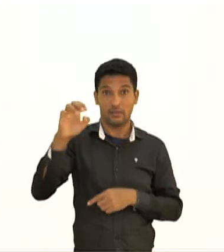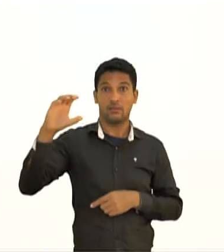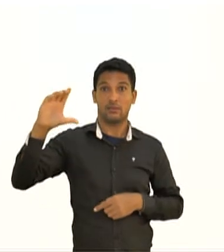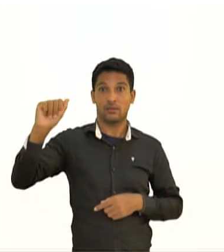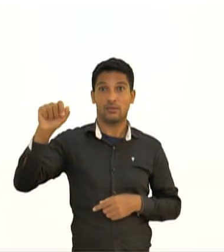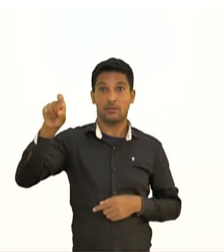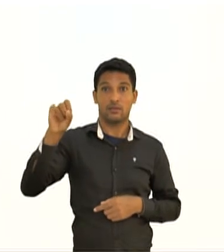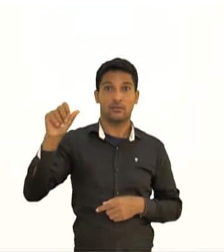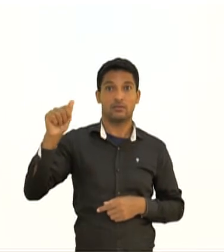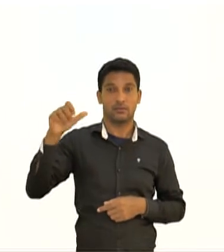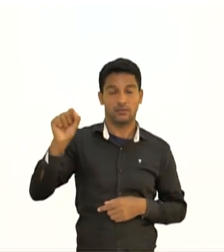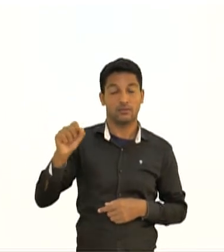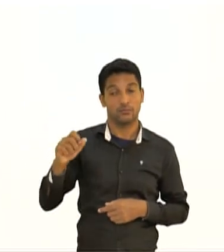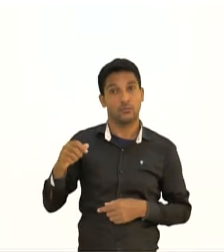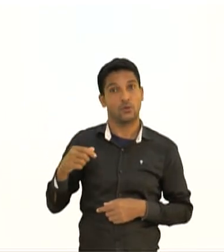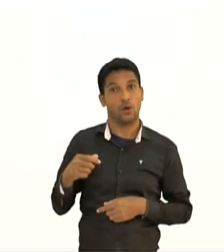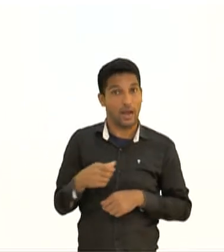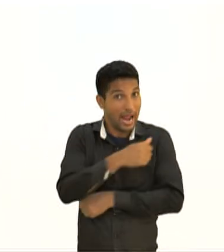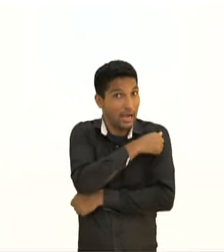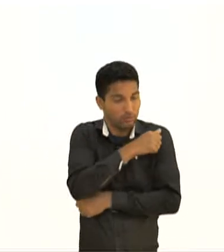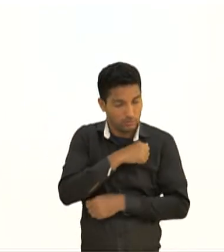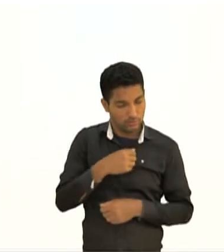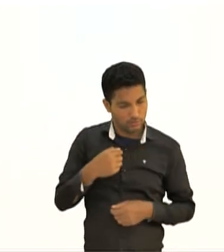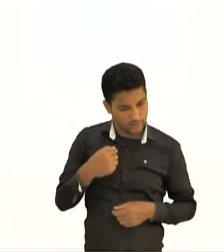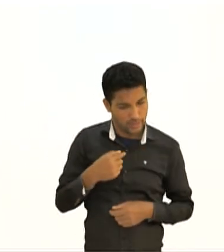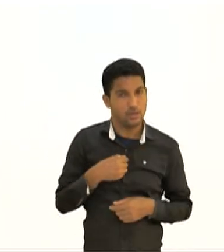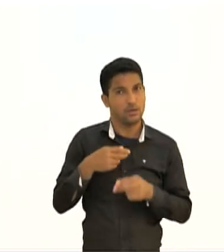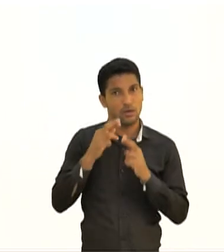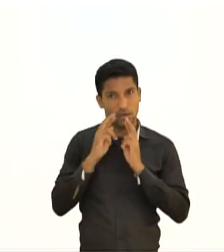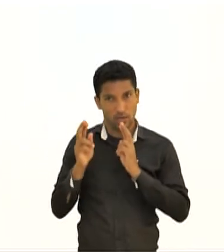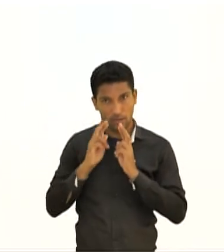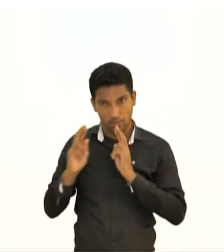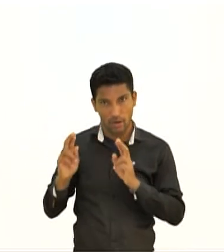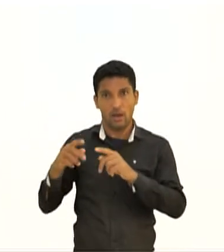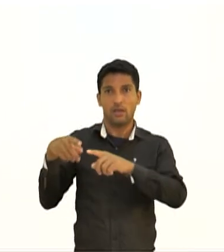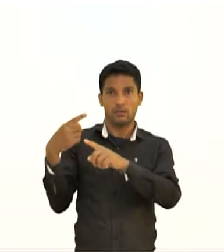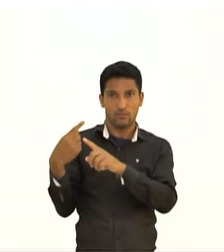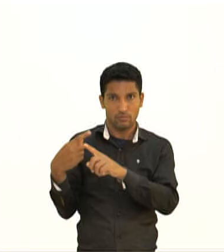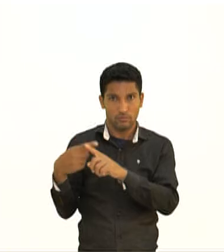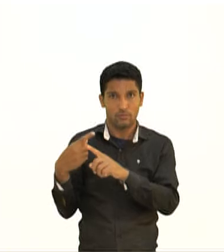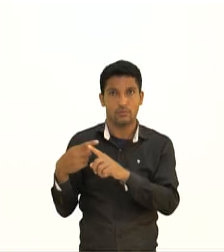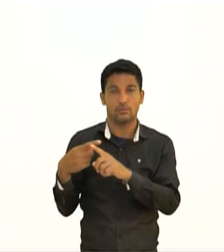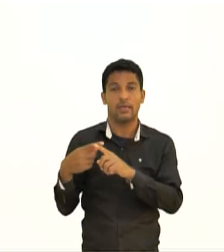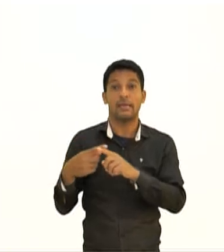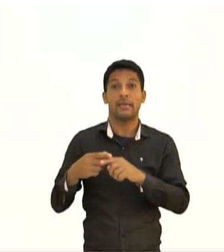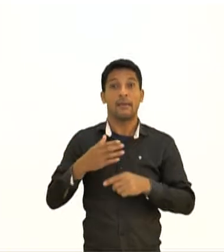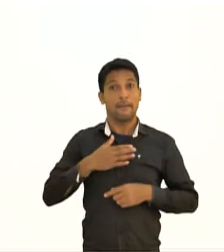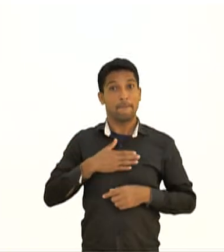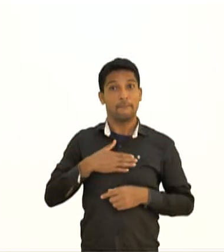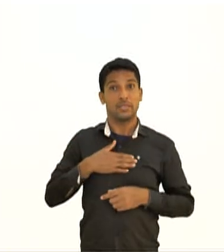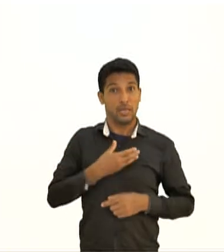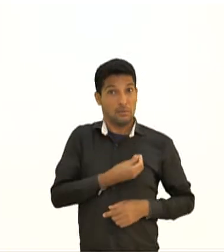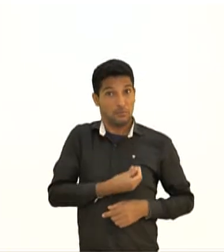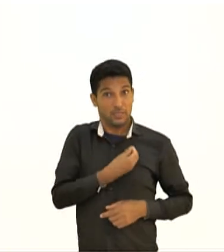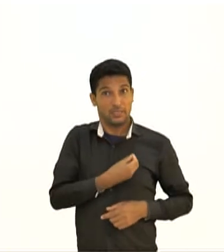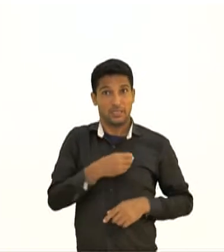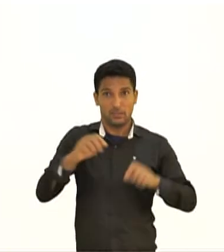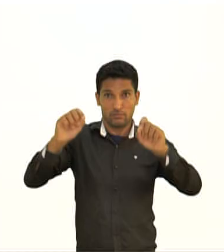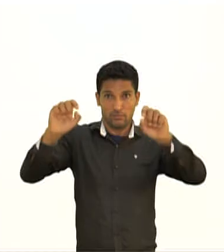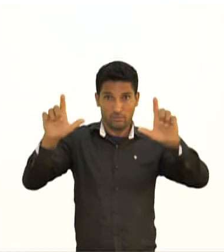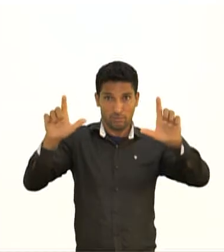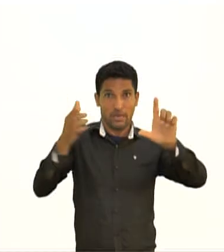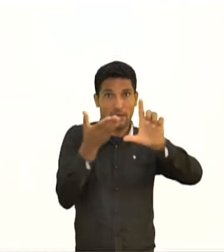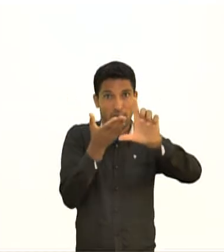registro, e aí a gente continua, né, no registro de classe online, que é o chamado RCO, pois eu consegui realizar todas